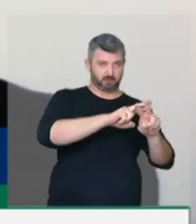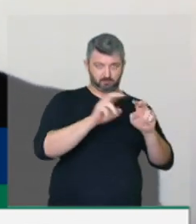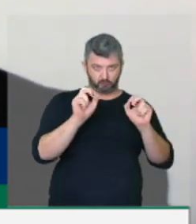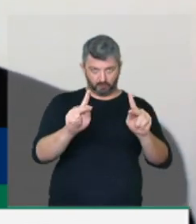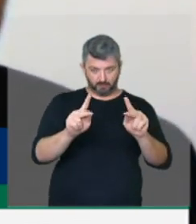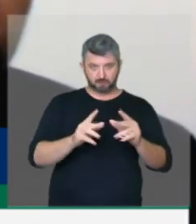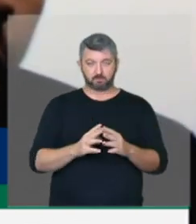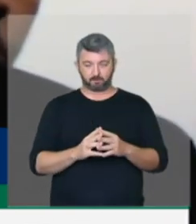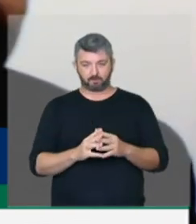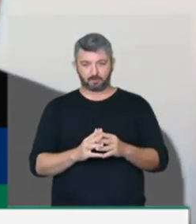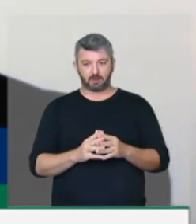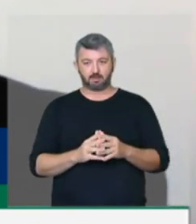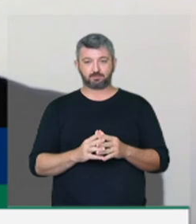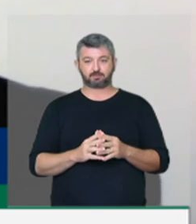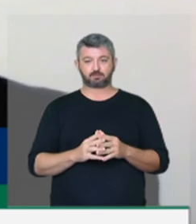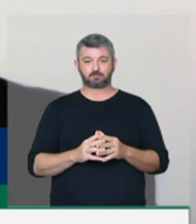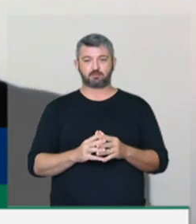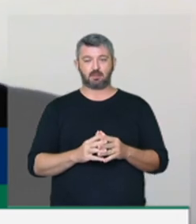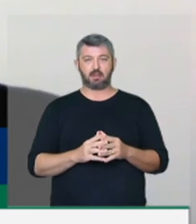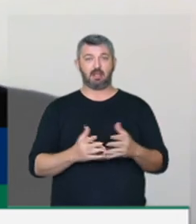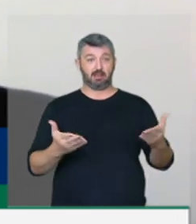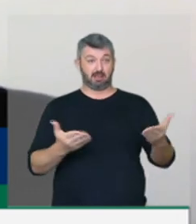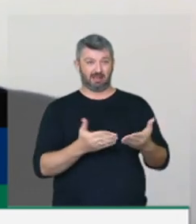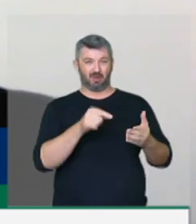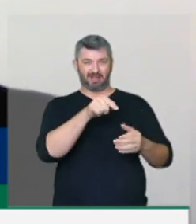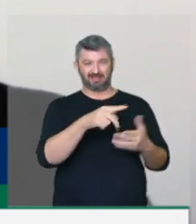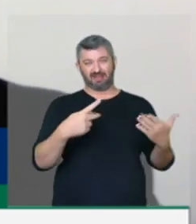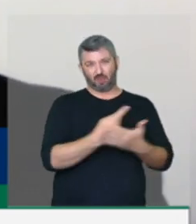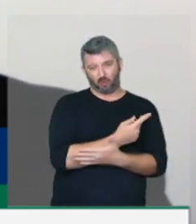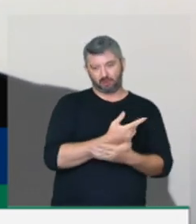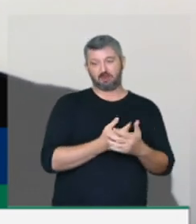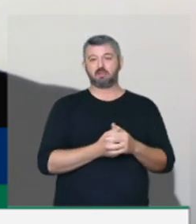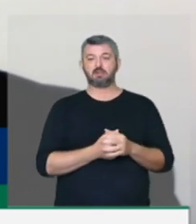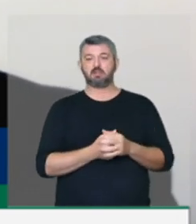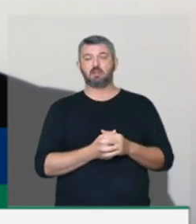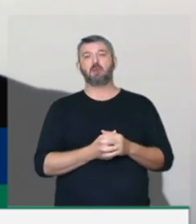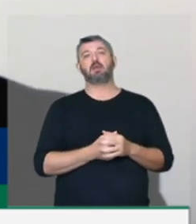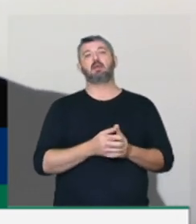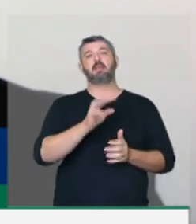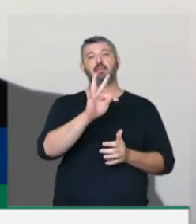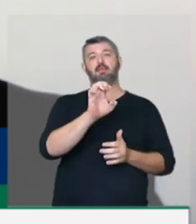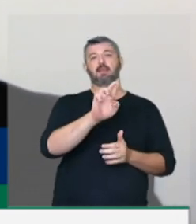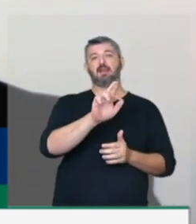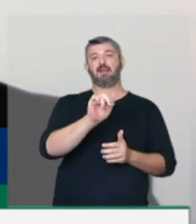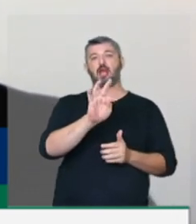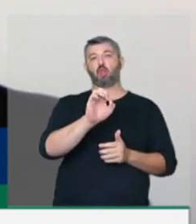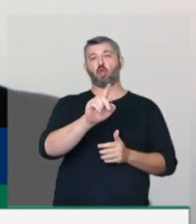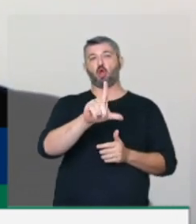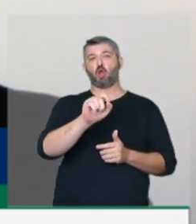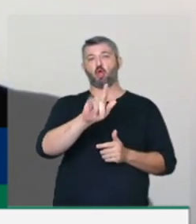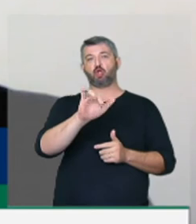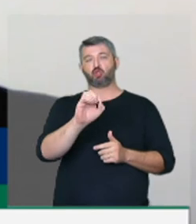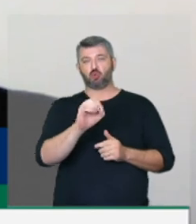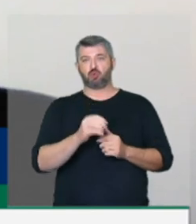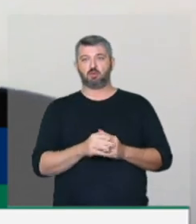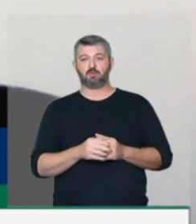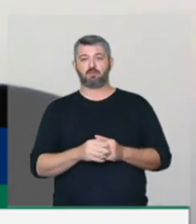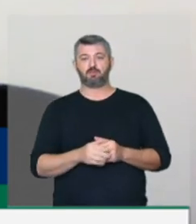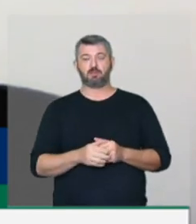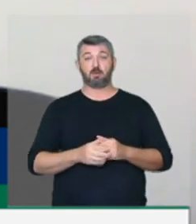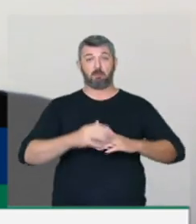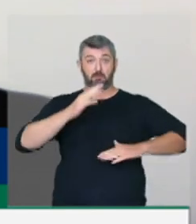Silveira. O caso Intela é um caso teratológico. Ele foi capaz de reunir